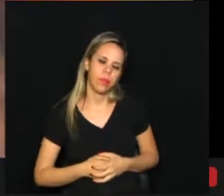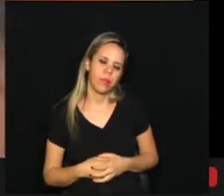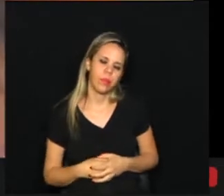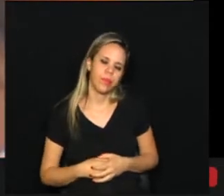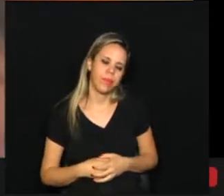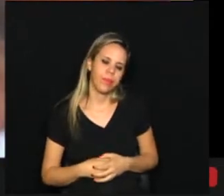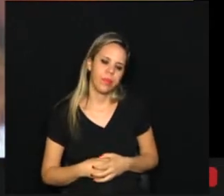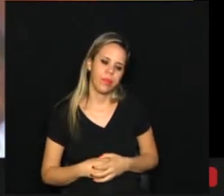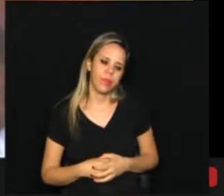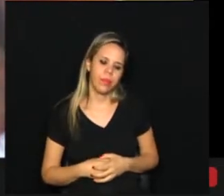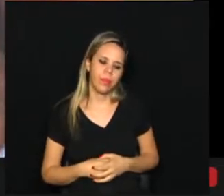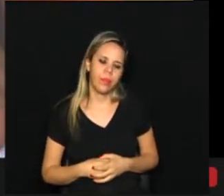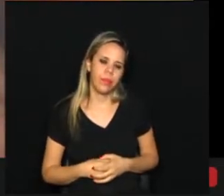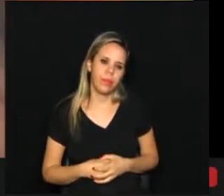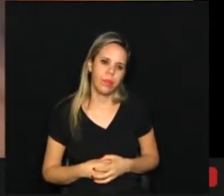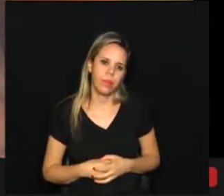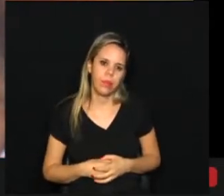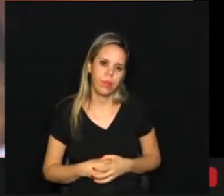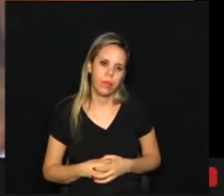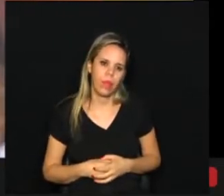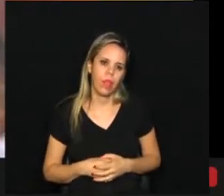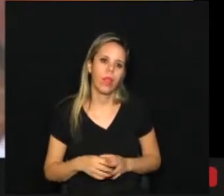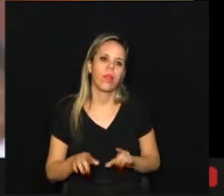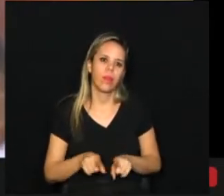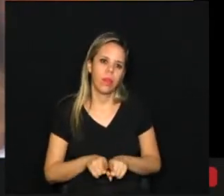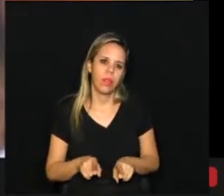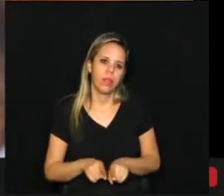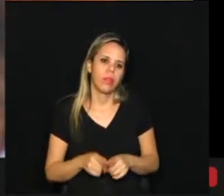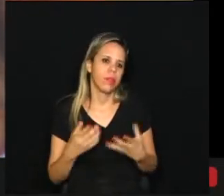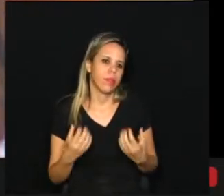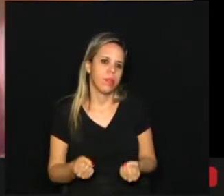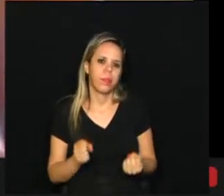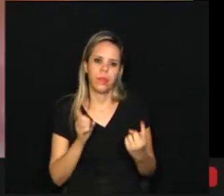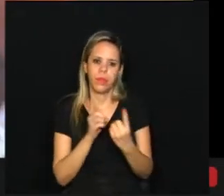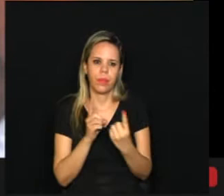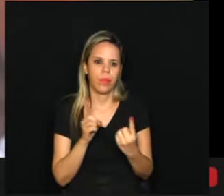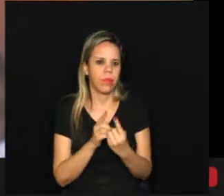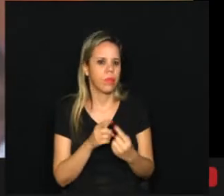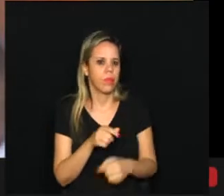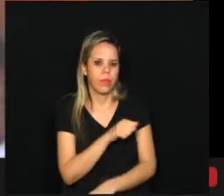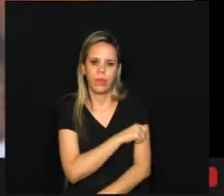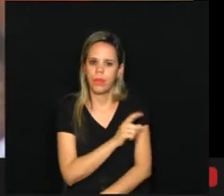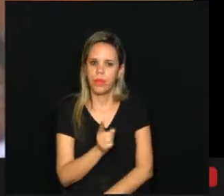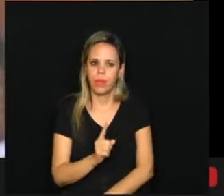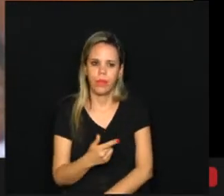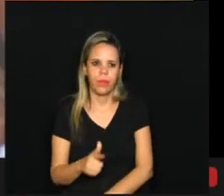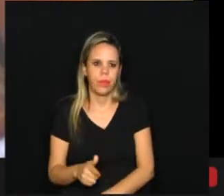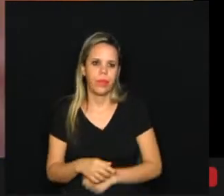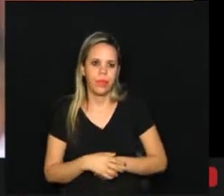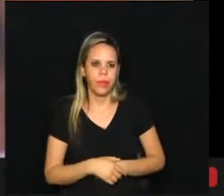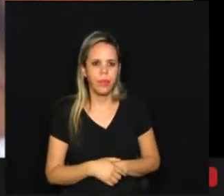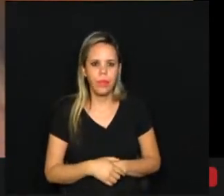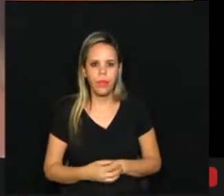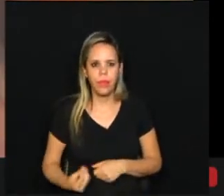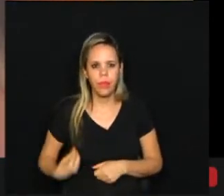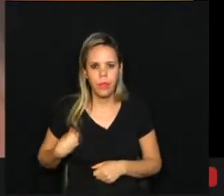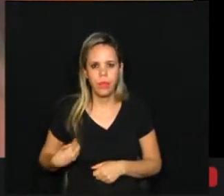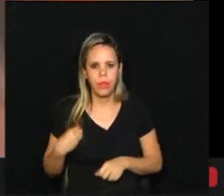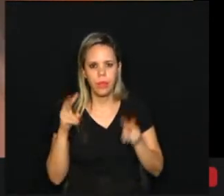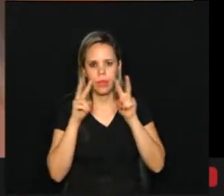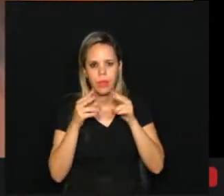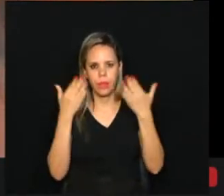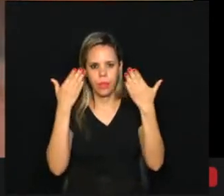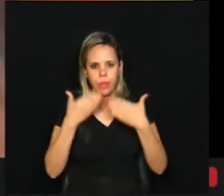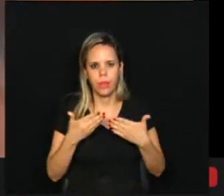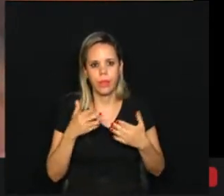né? Mas não só de receber, mas também não são capacitados para acolher um aluno, né, que estava ali visivelmente